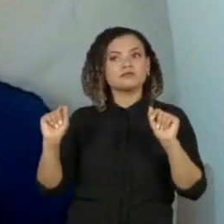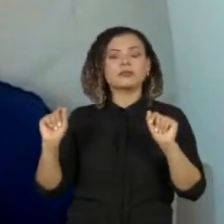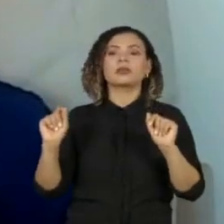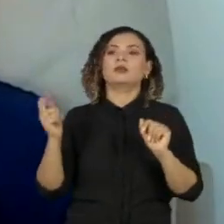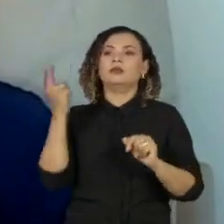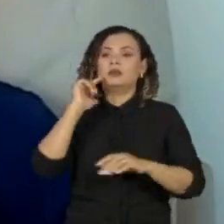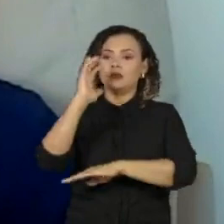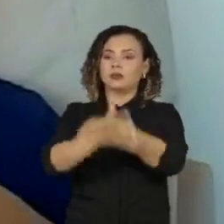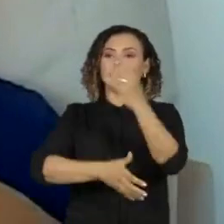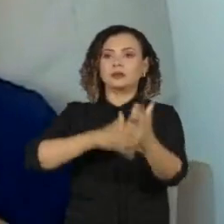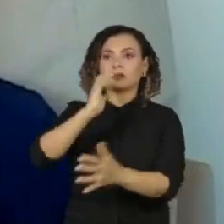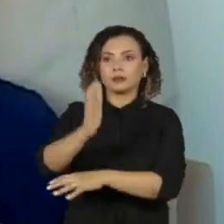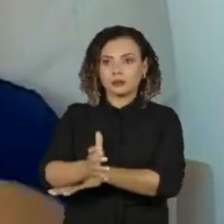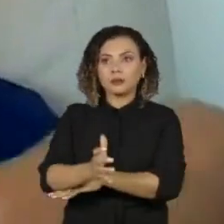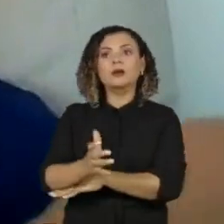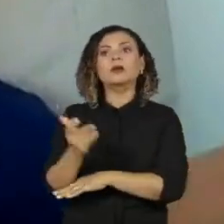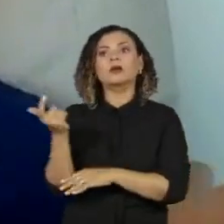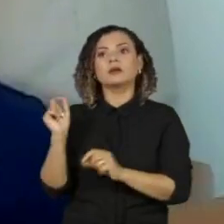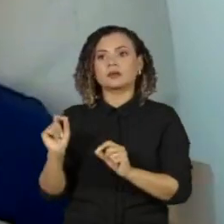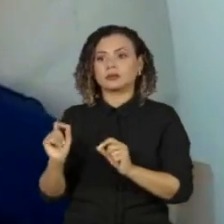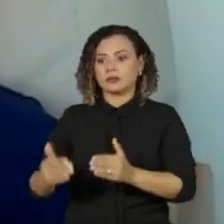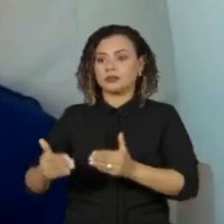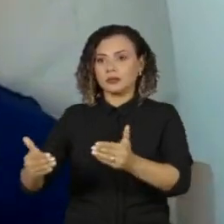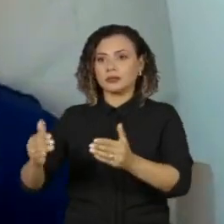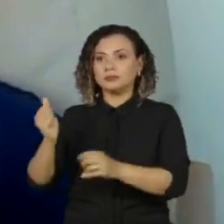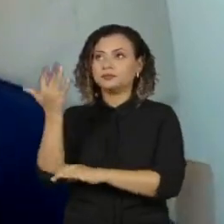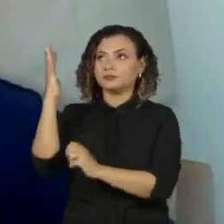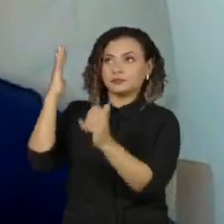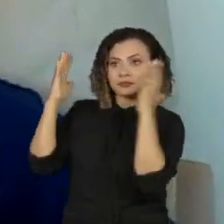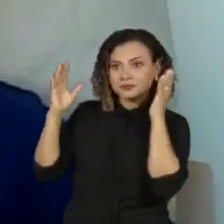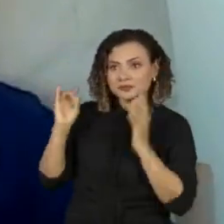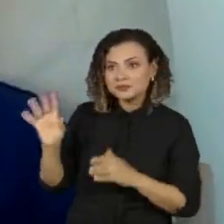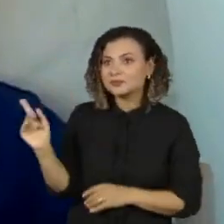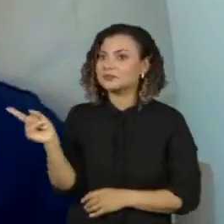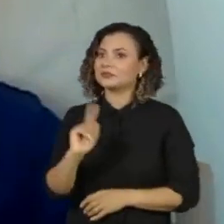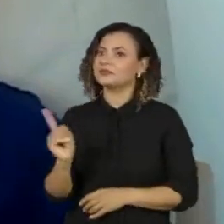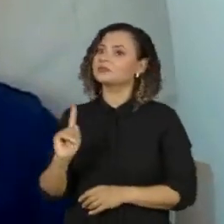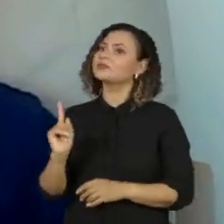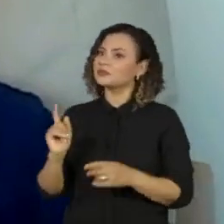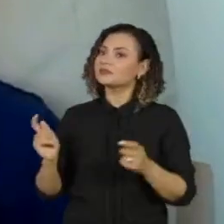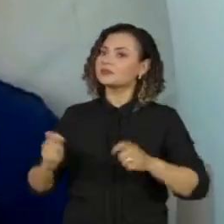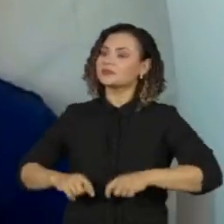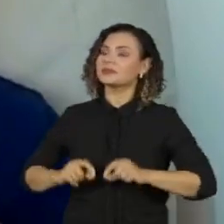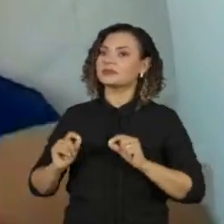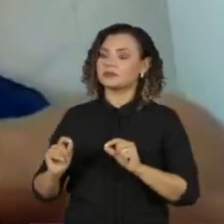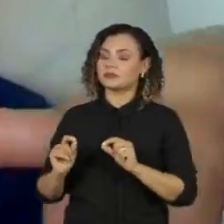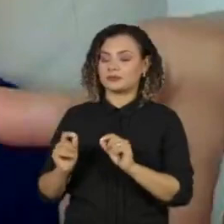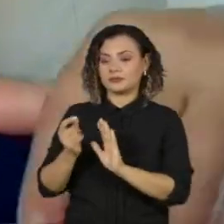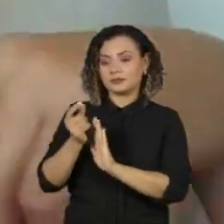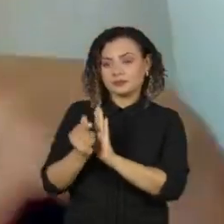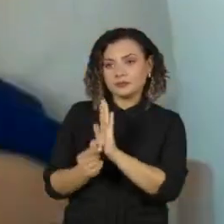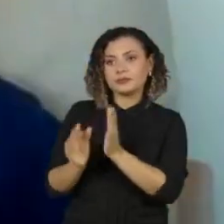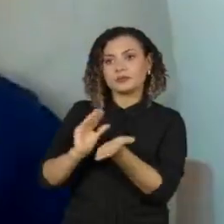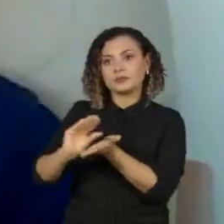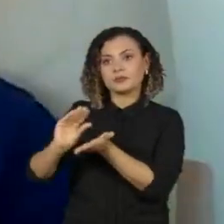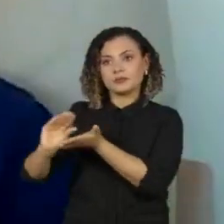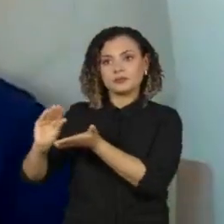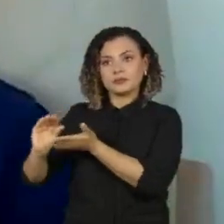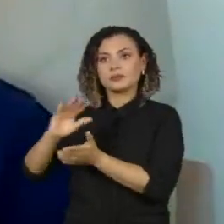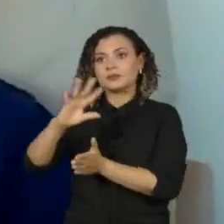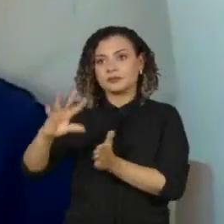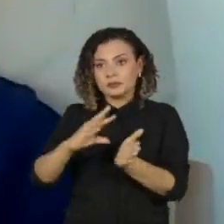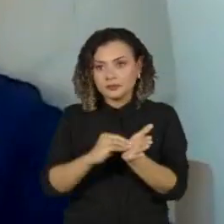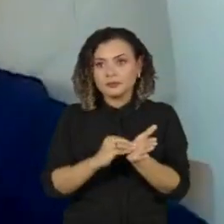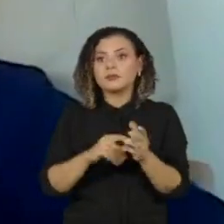ao desmatamento ela esteja não só no Ministério do Meio Ambiente, não só financiada pelo Fundo Amazônia, mas em diferentes áreas